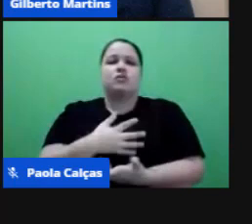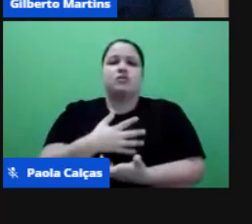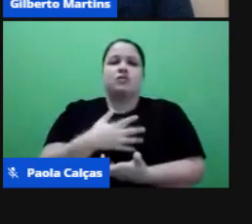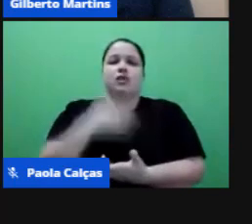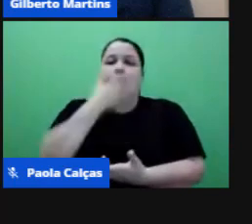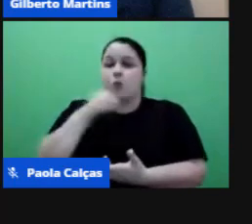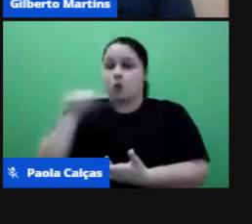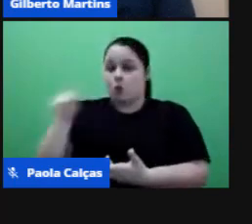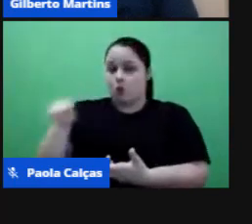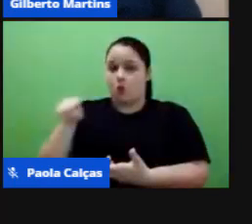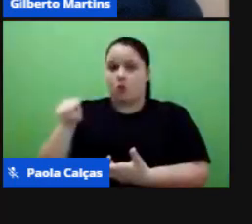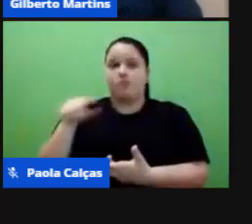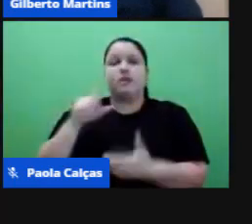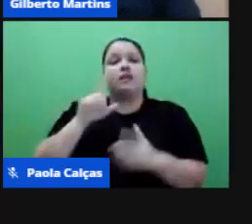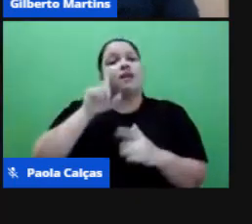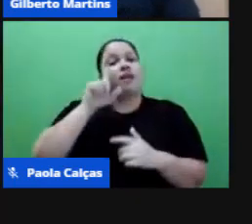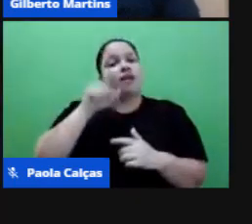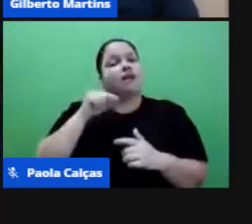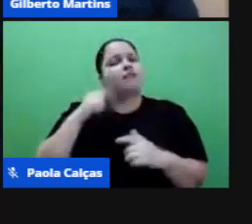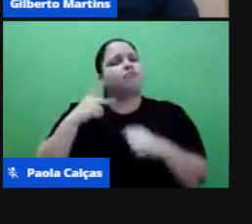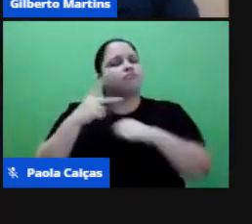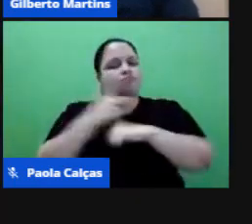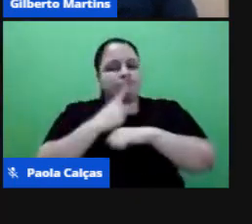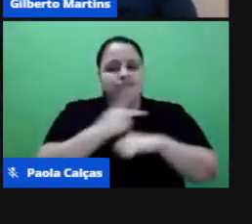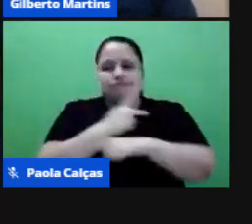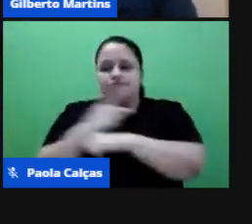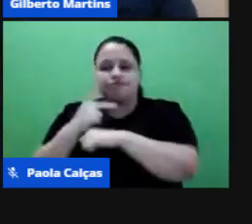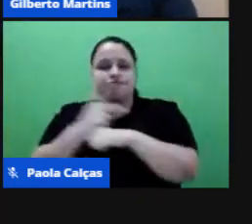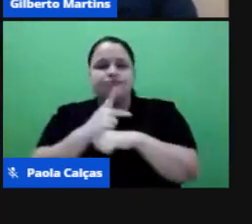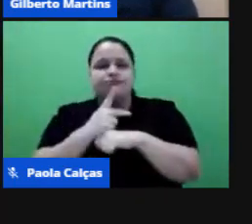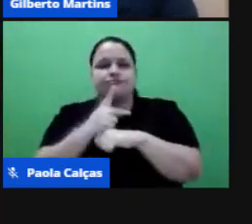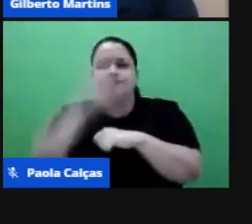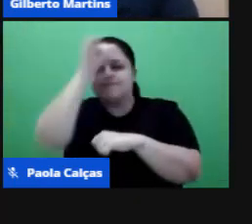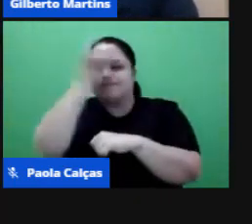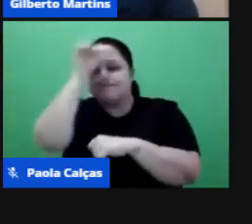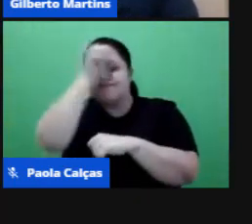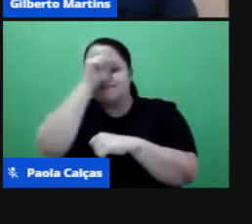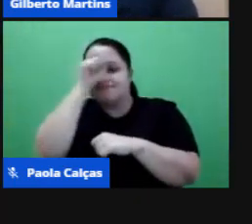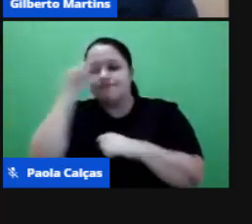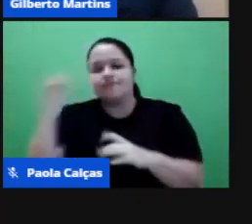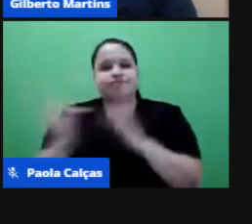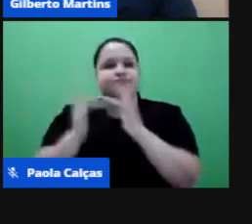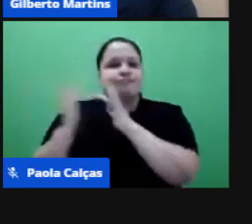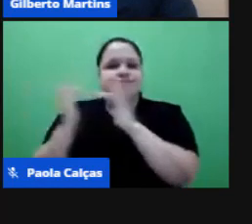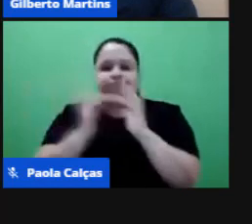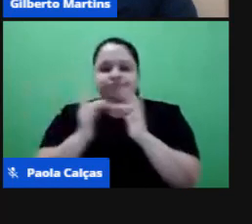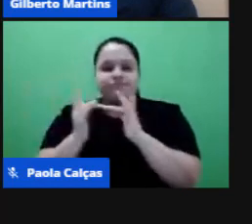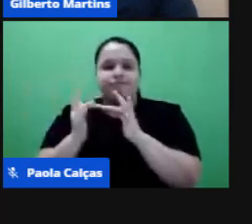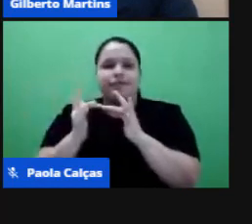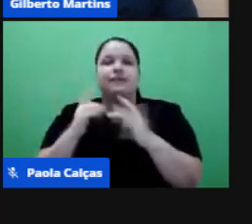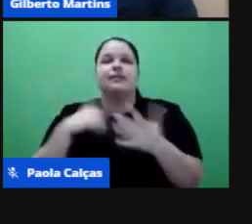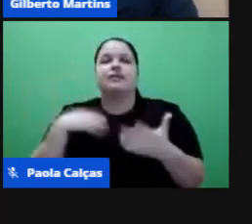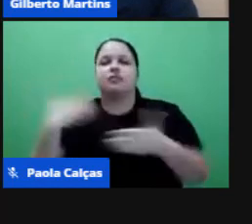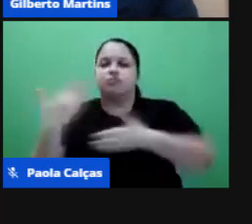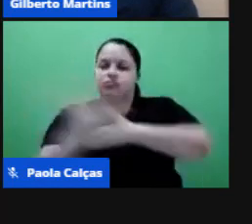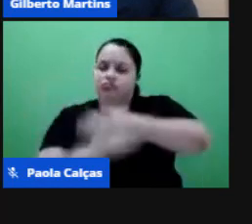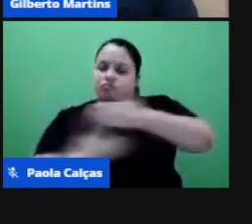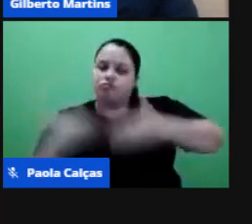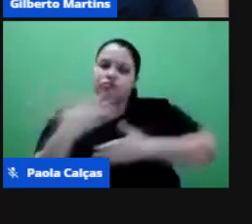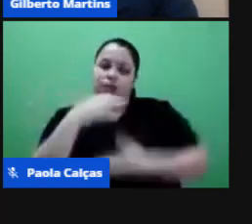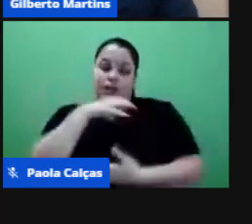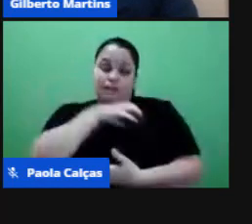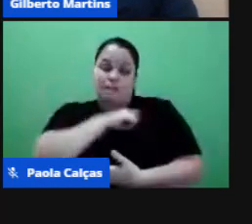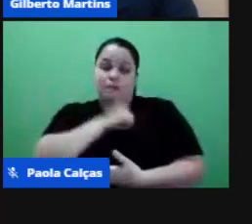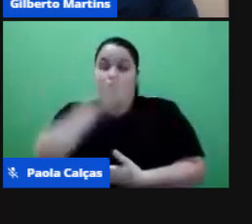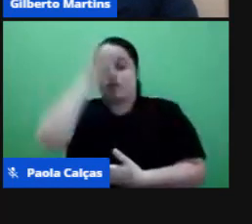é essa relação de amor. A cumplicidade com o amor e o conhecimento é essa relação que